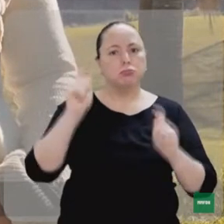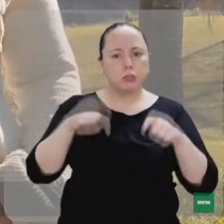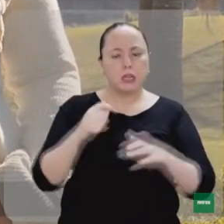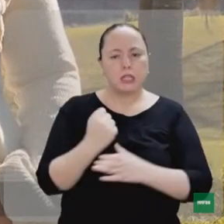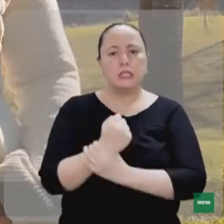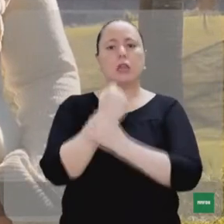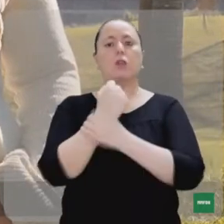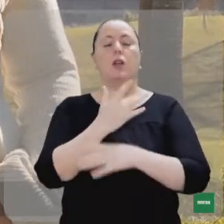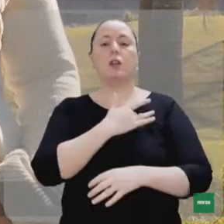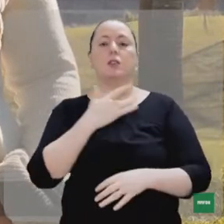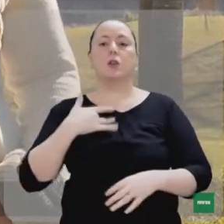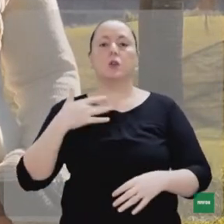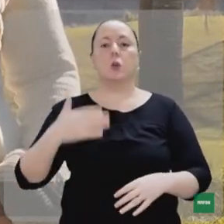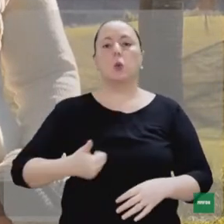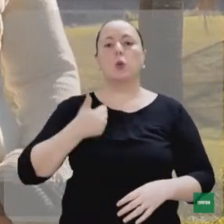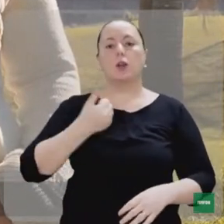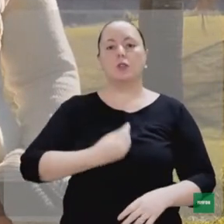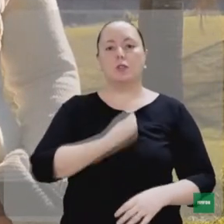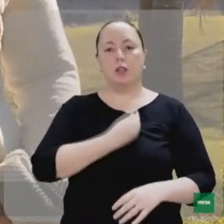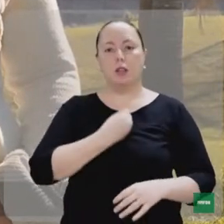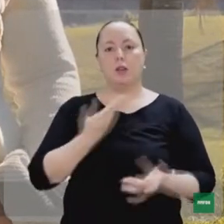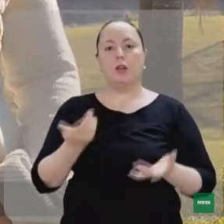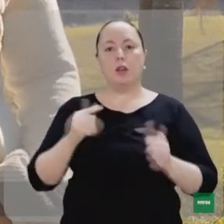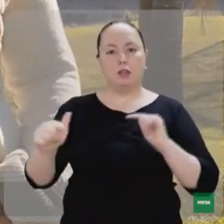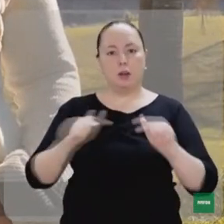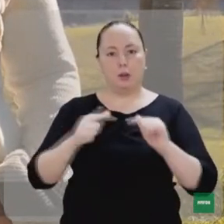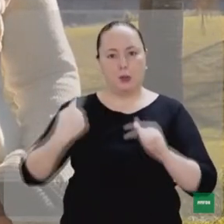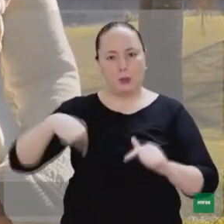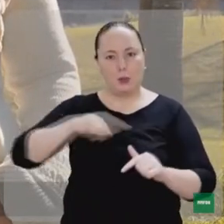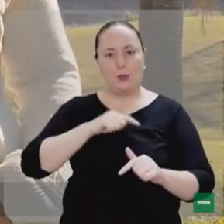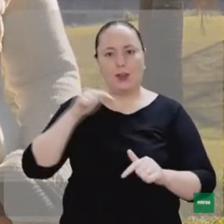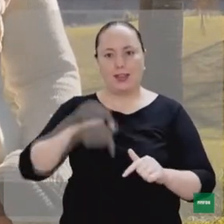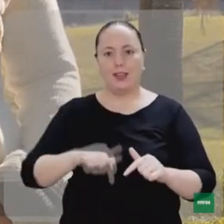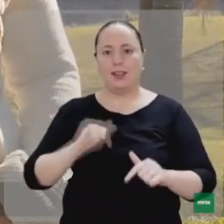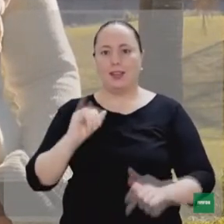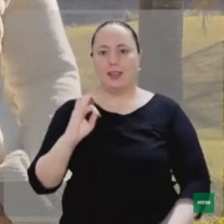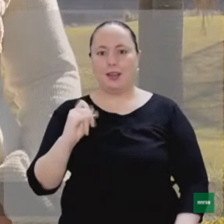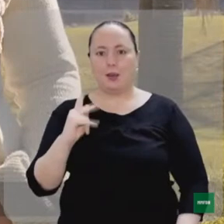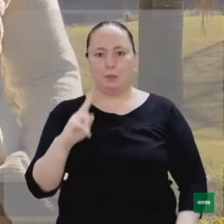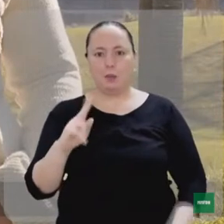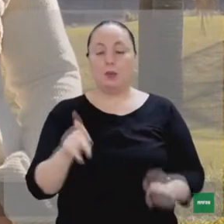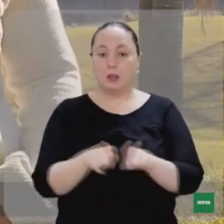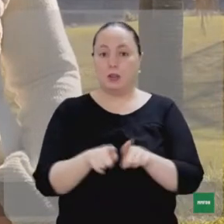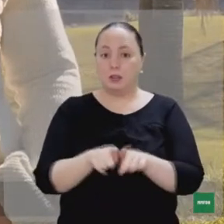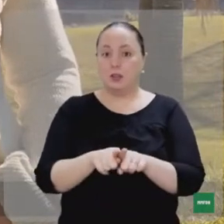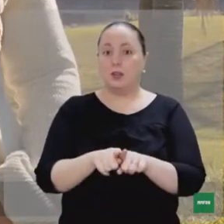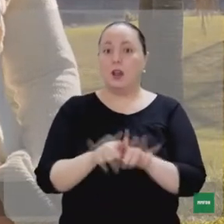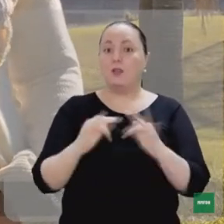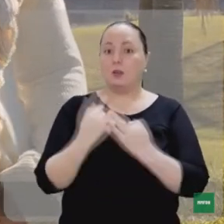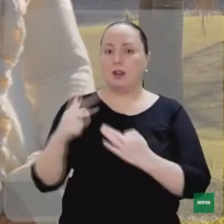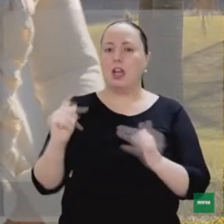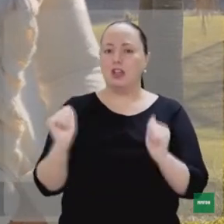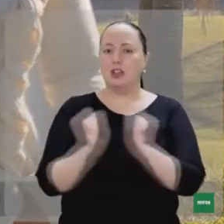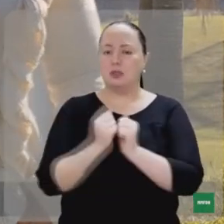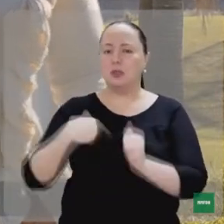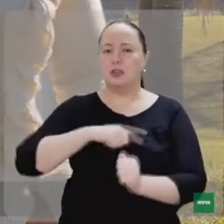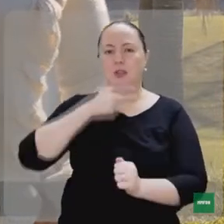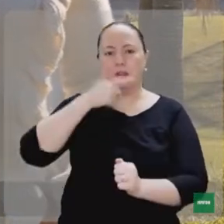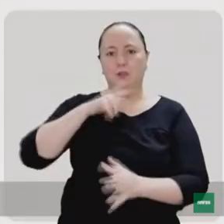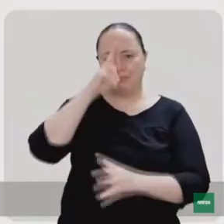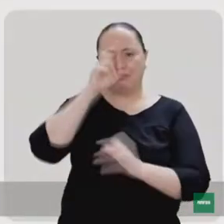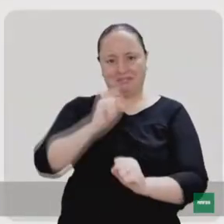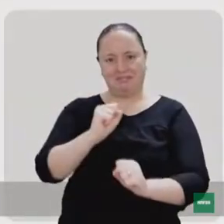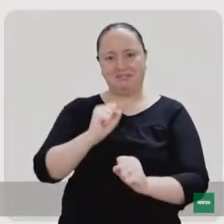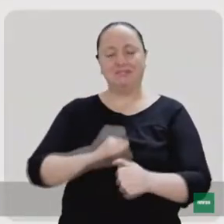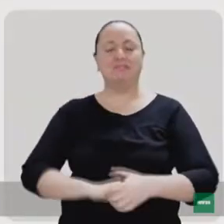maior segurança, saúde e qualidade de vida para os nossos trabalhadores e suas famílias. Juntos somos mais